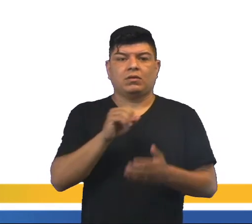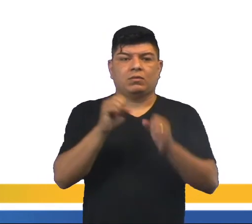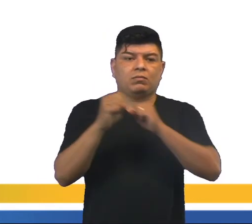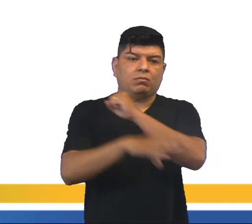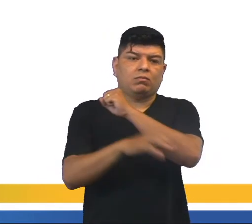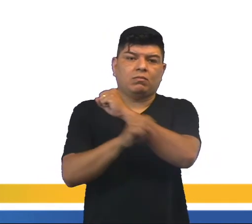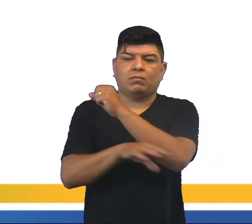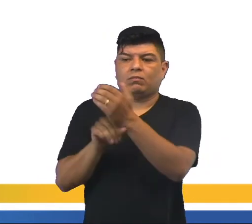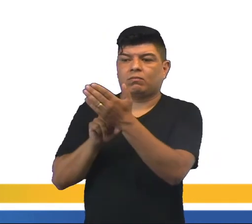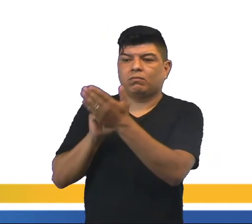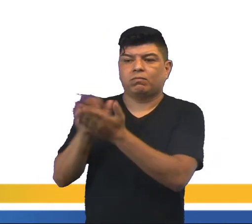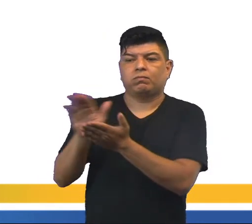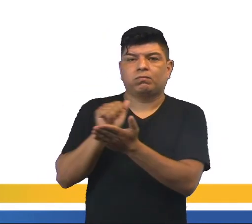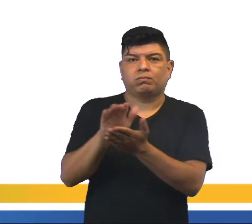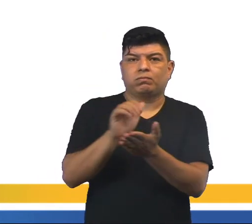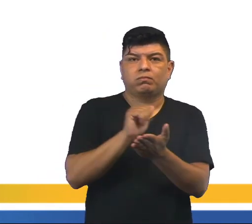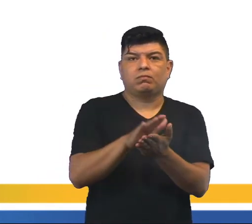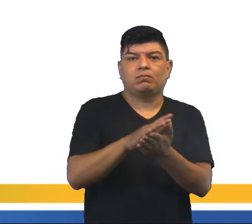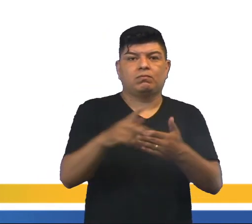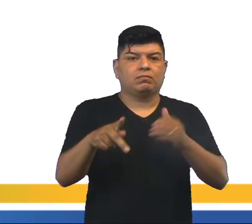próprio intestino delgado.